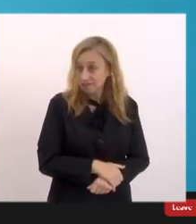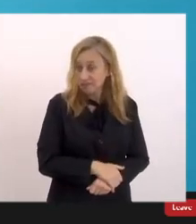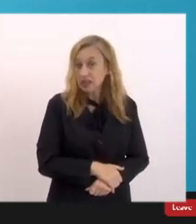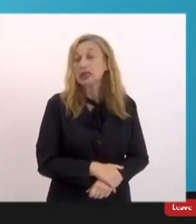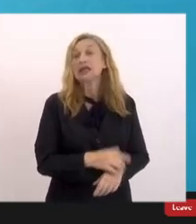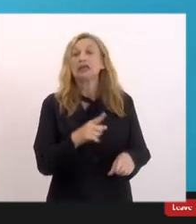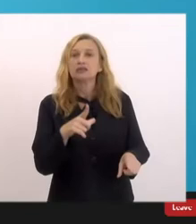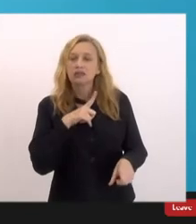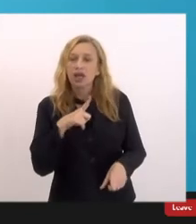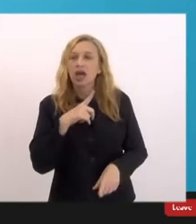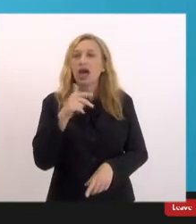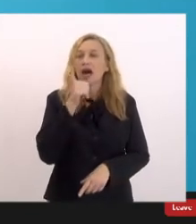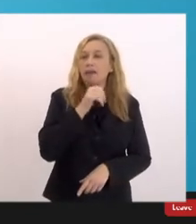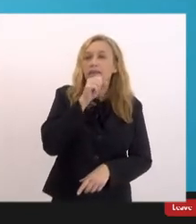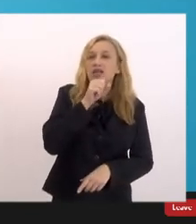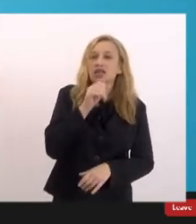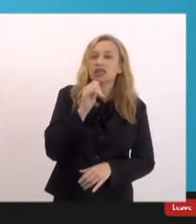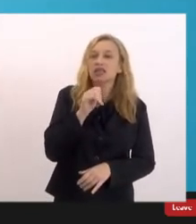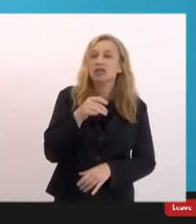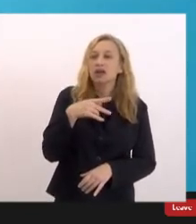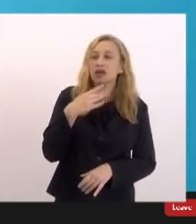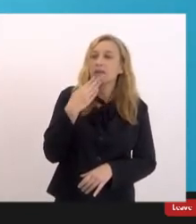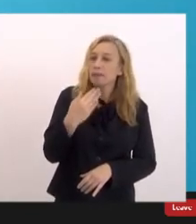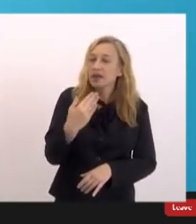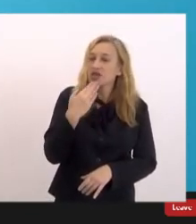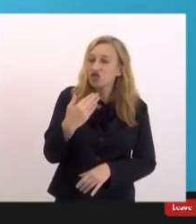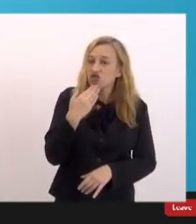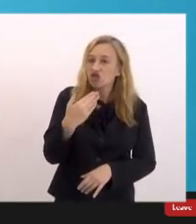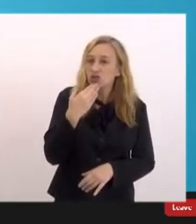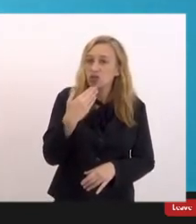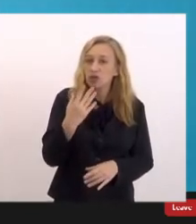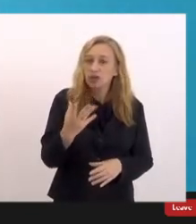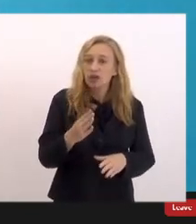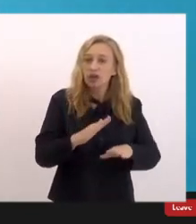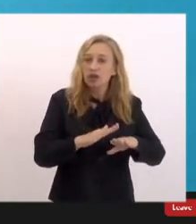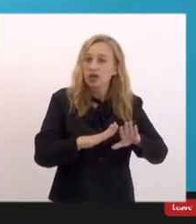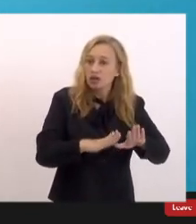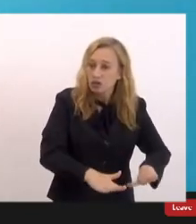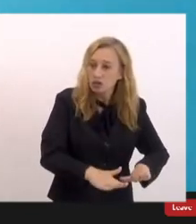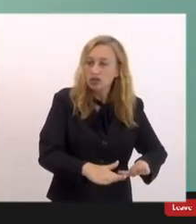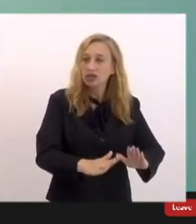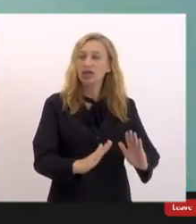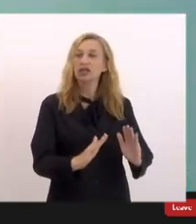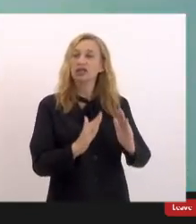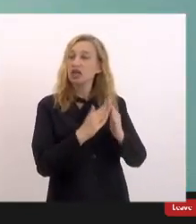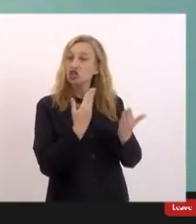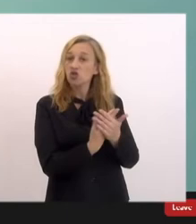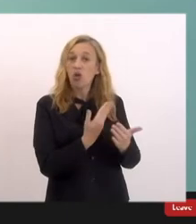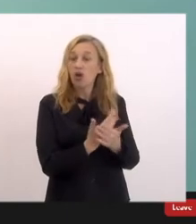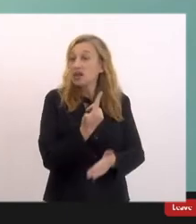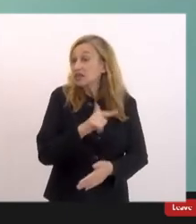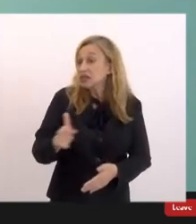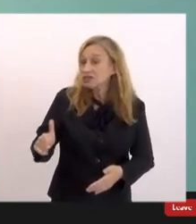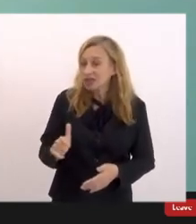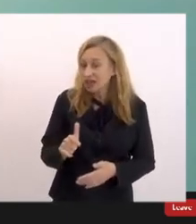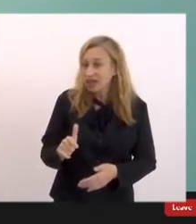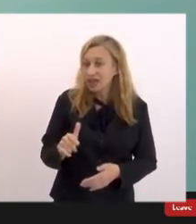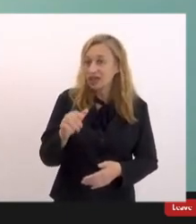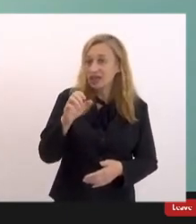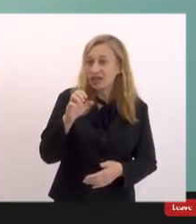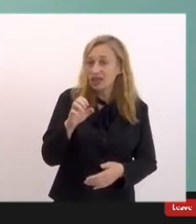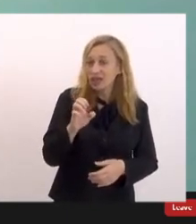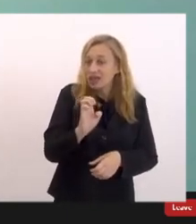Tem mães relatando que estão pedindo para elas ficarem na escola porque não tem estagiário, e não é o que a gente quer, porque a gente não